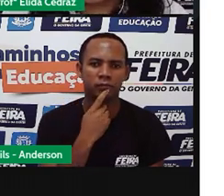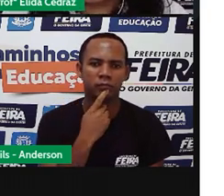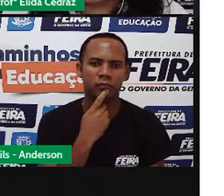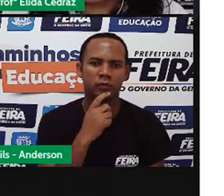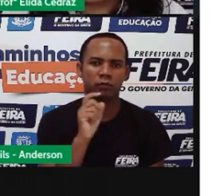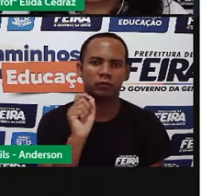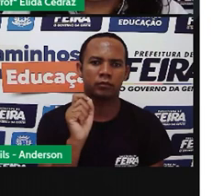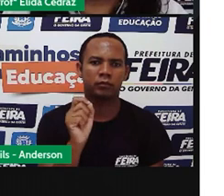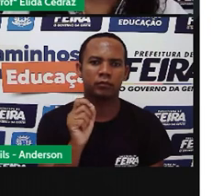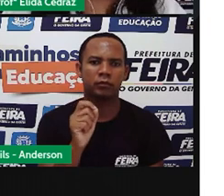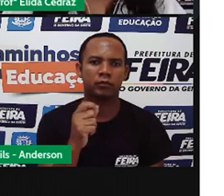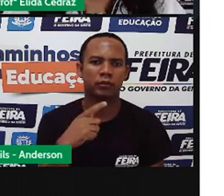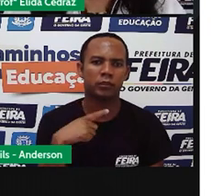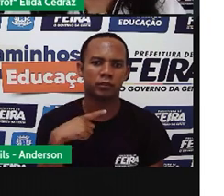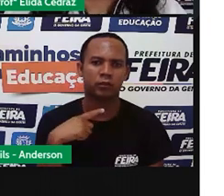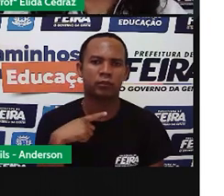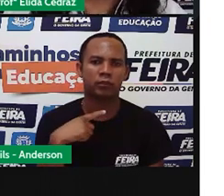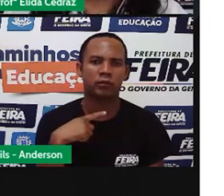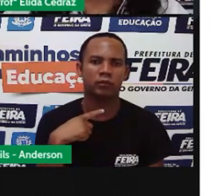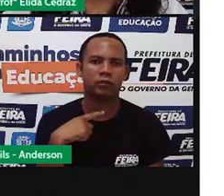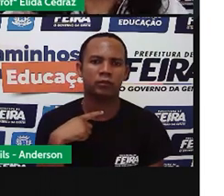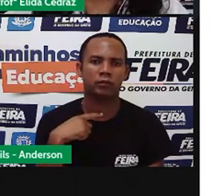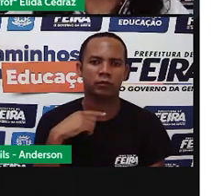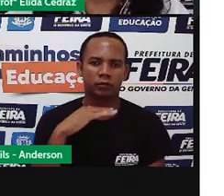Sobraria líquido?